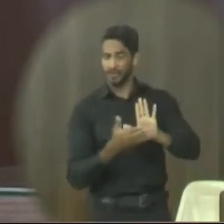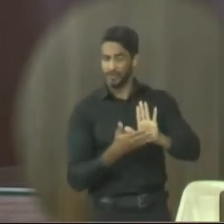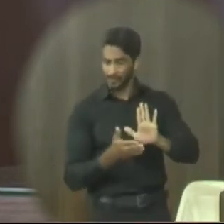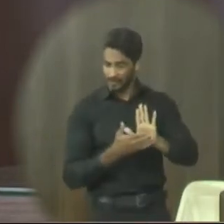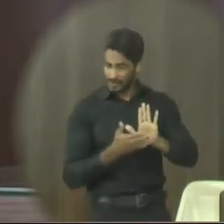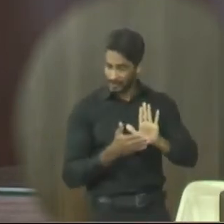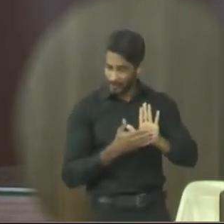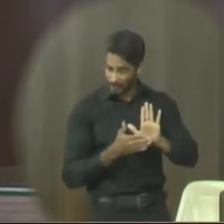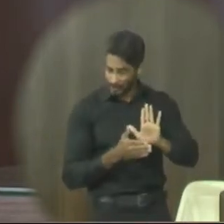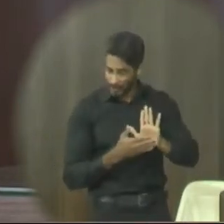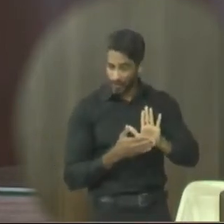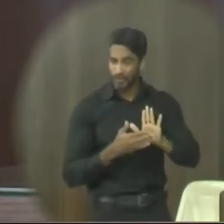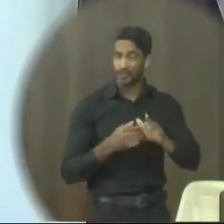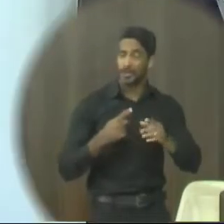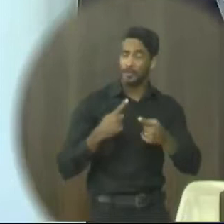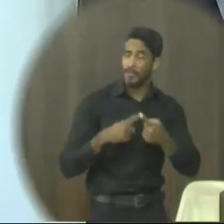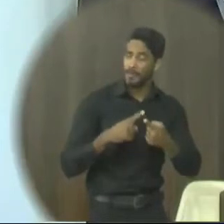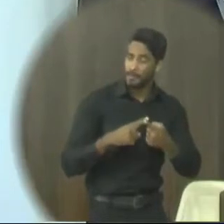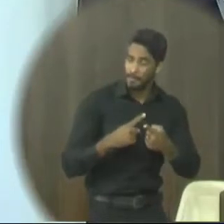em comento-se em razão da